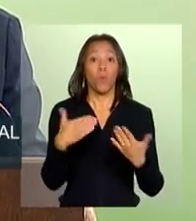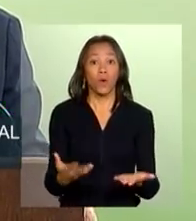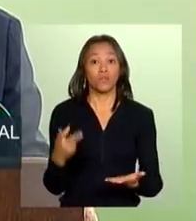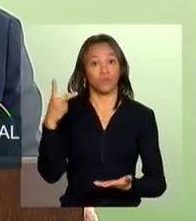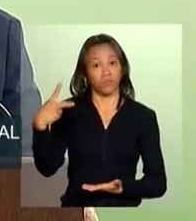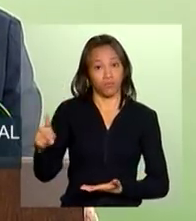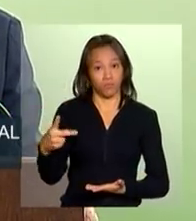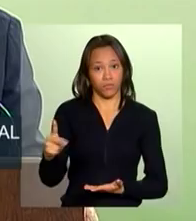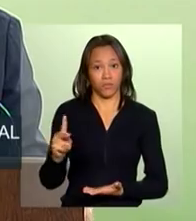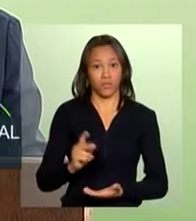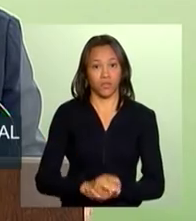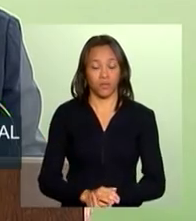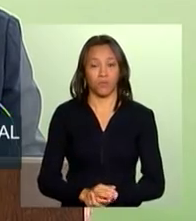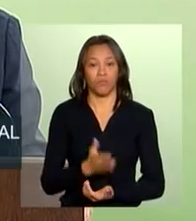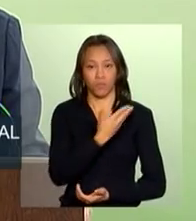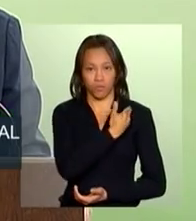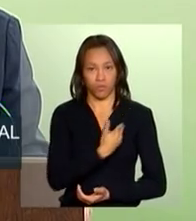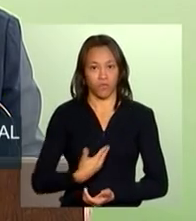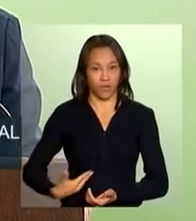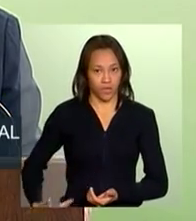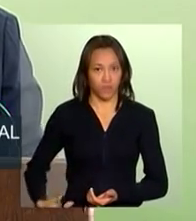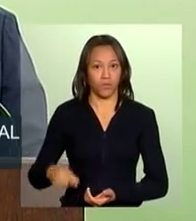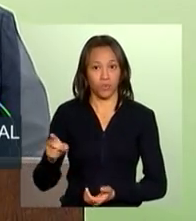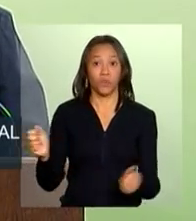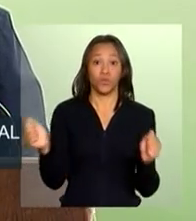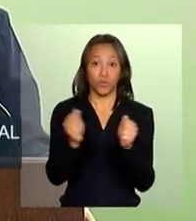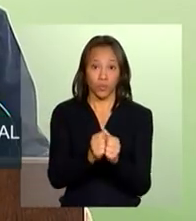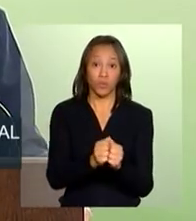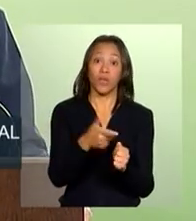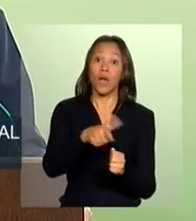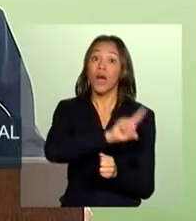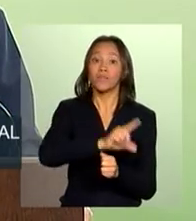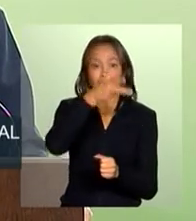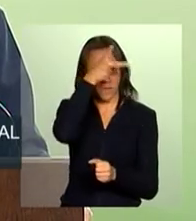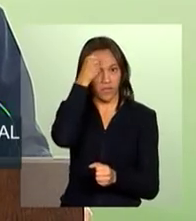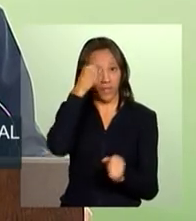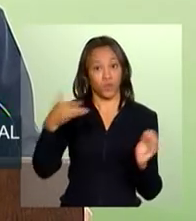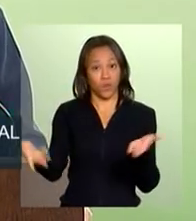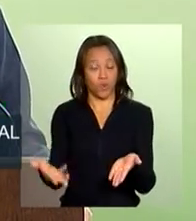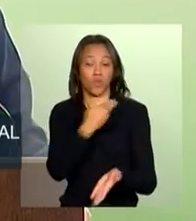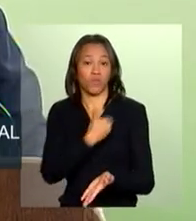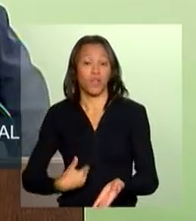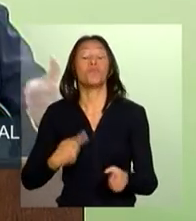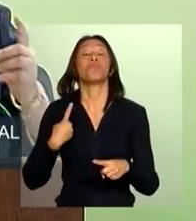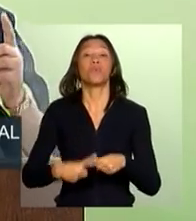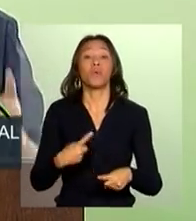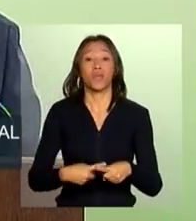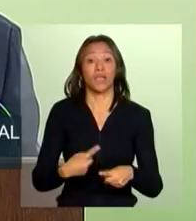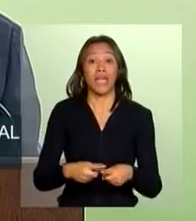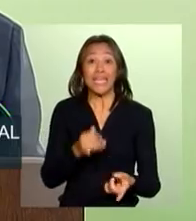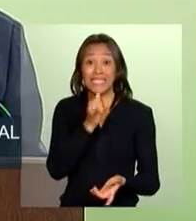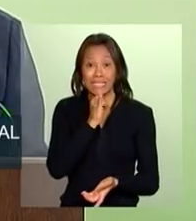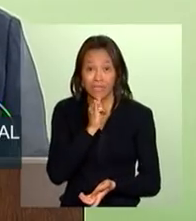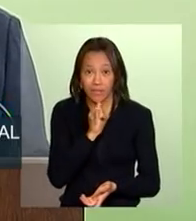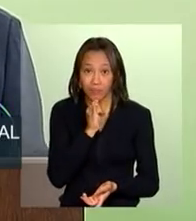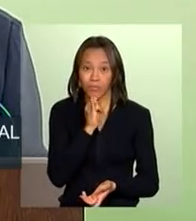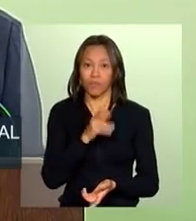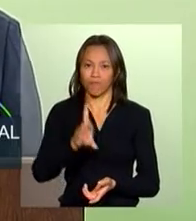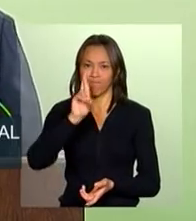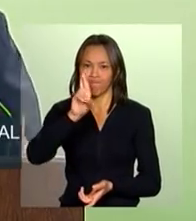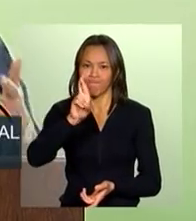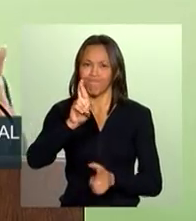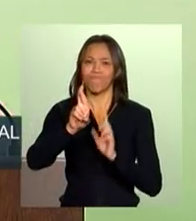mandato do governador Cid Gomes como prefeito e agora como governador. Por quê? Porque exemplos